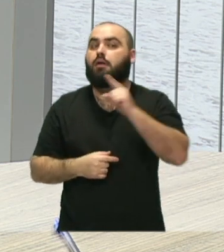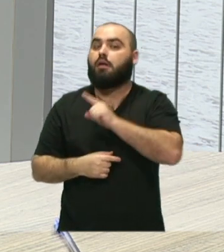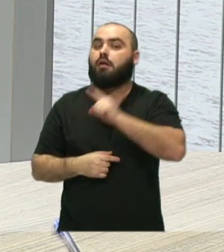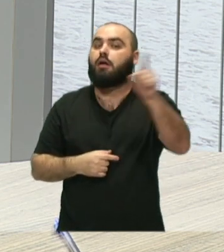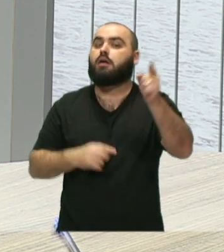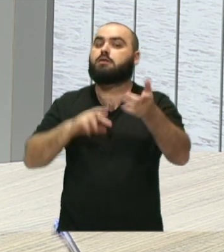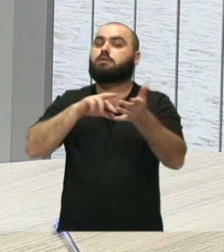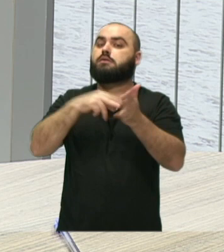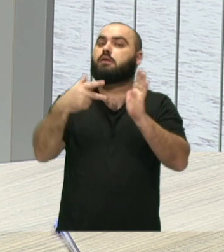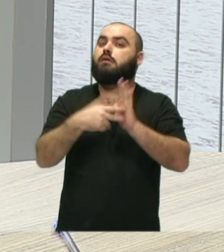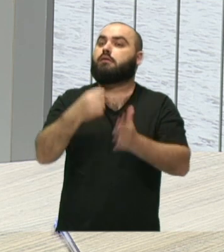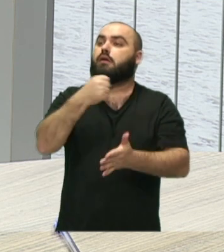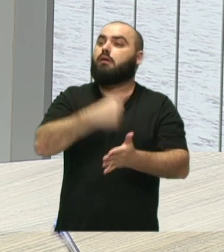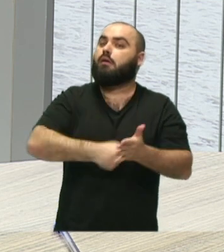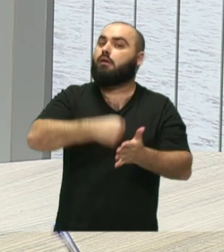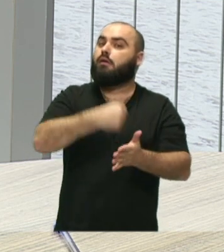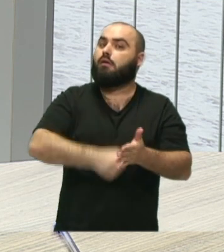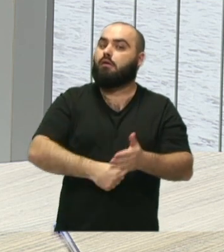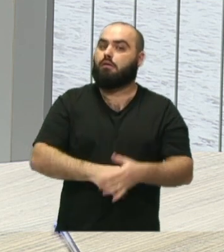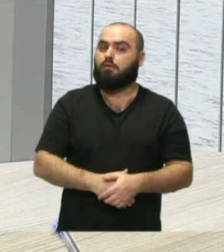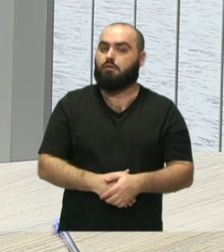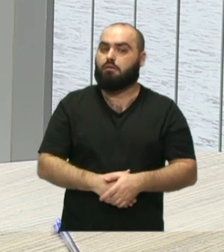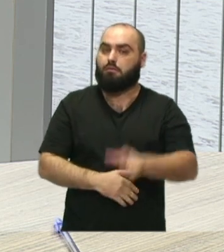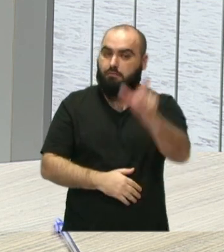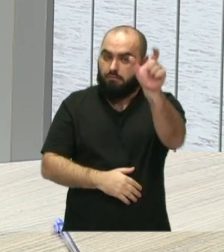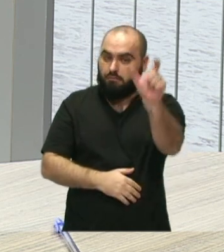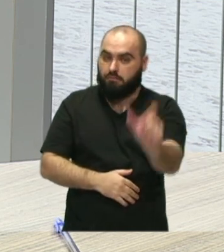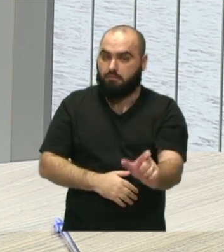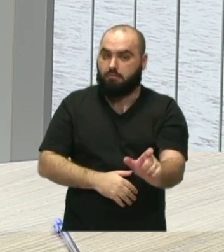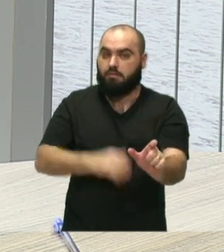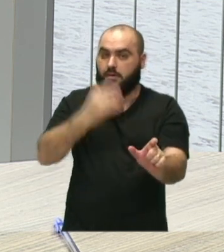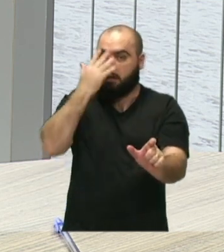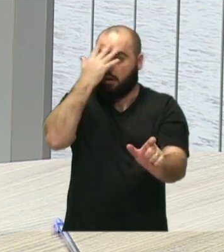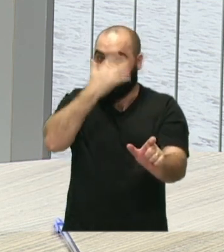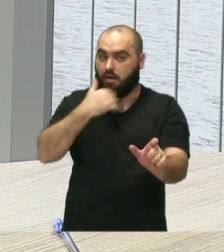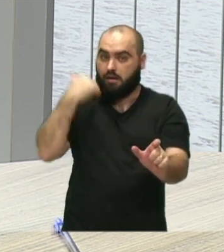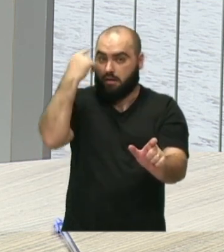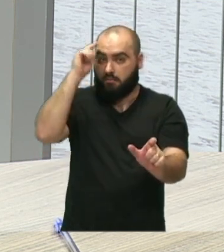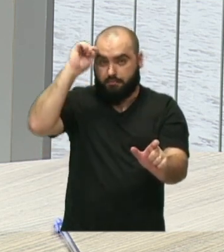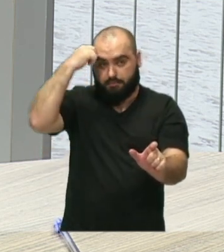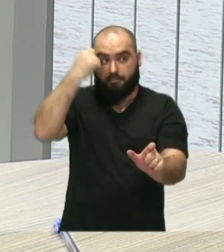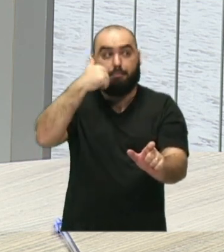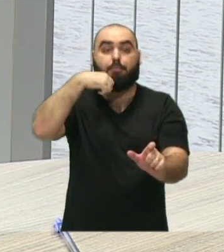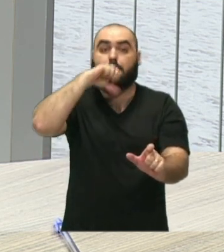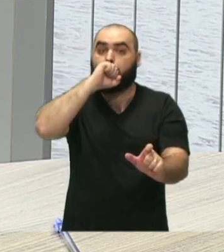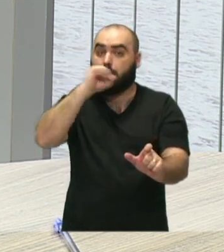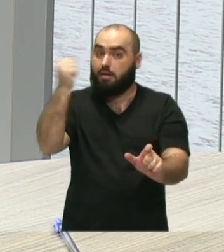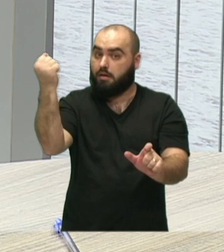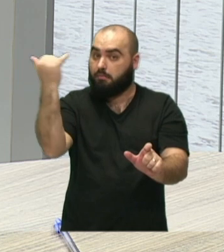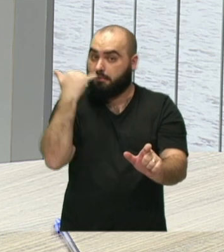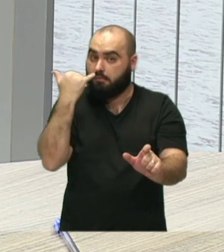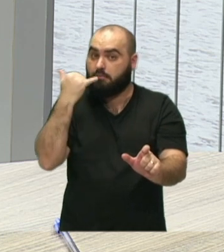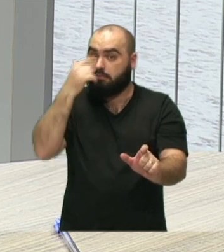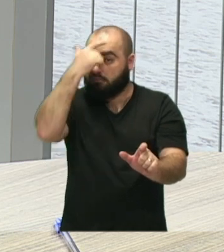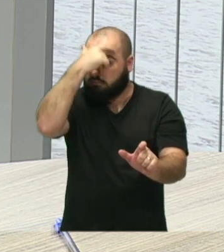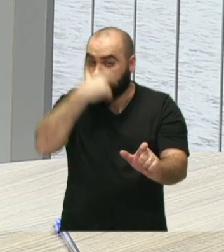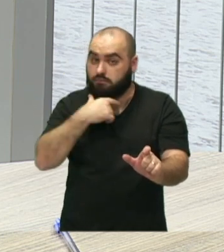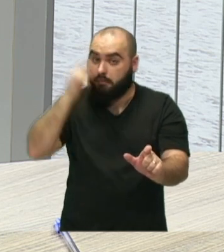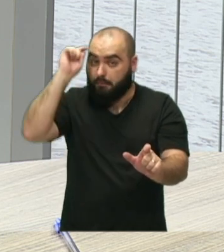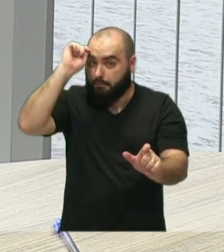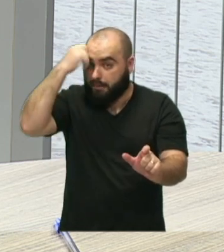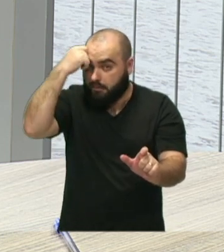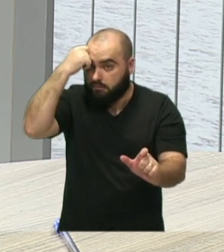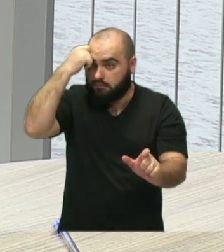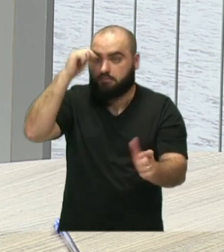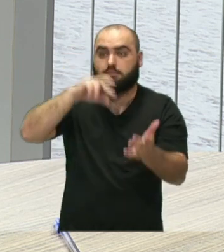de resistência. A sua pessoa, a sua cara preta, isso são palavras da minha mãe, é um ato de resistência